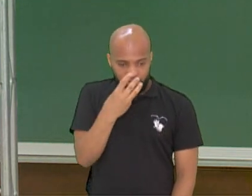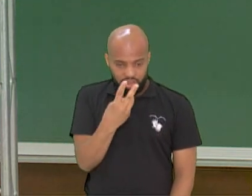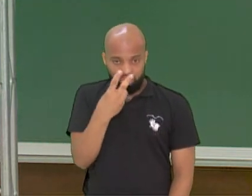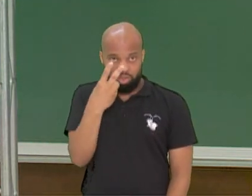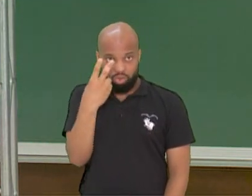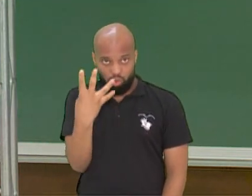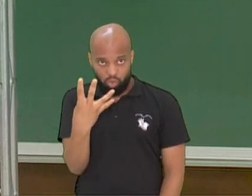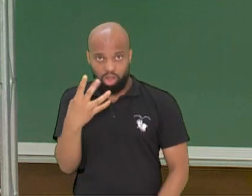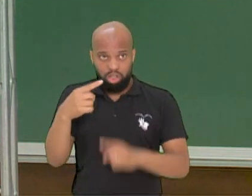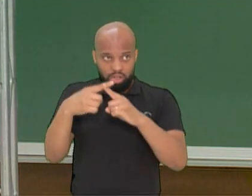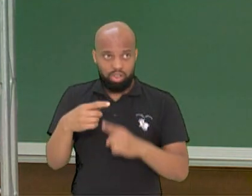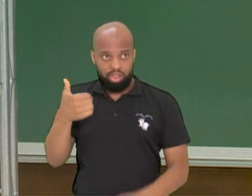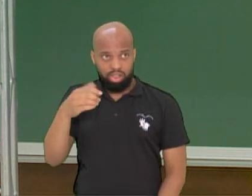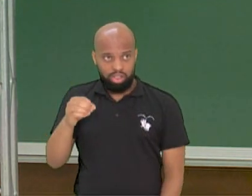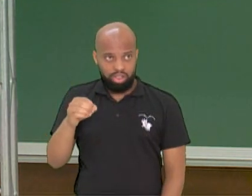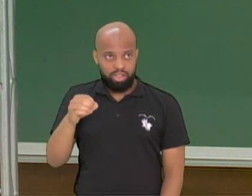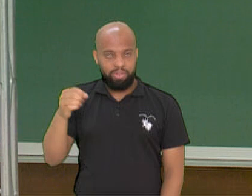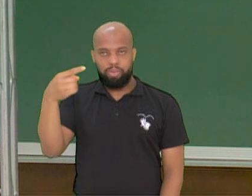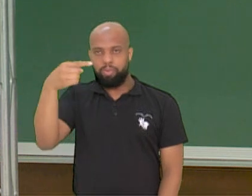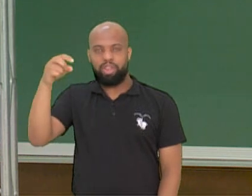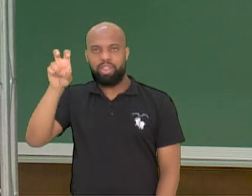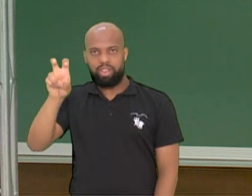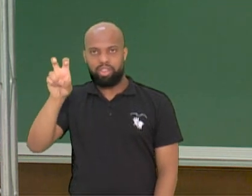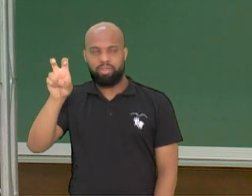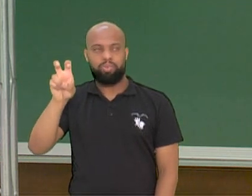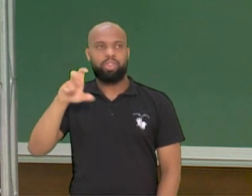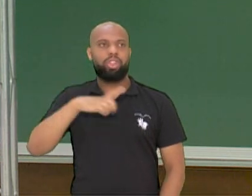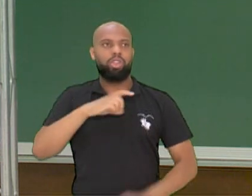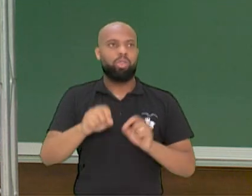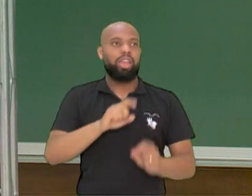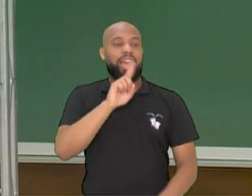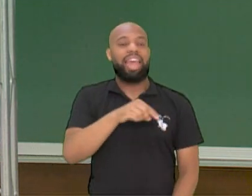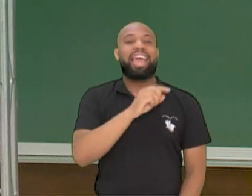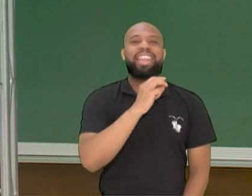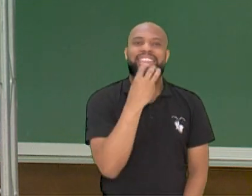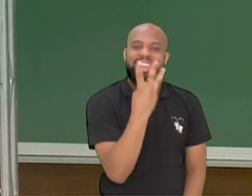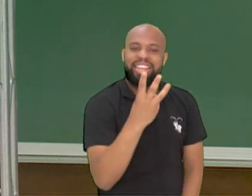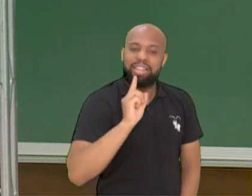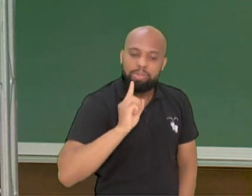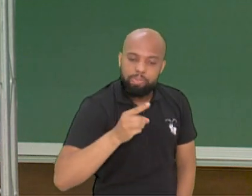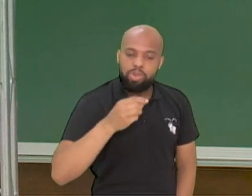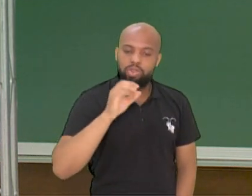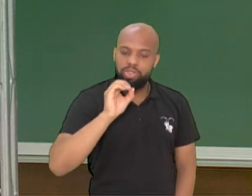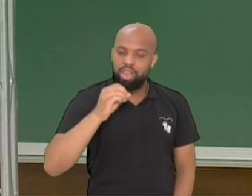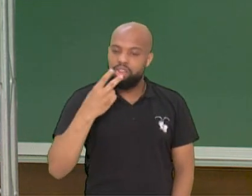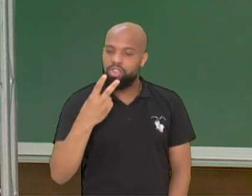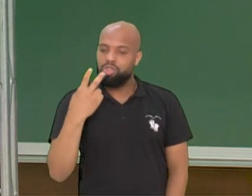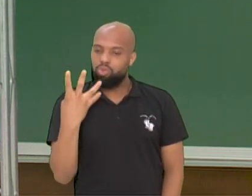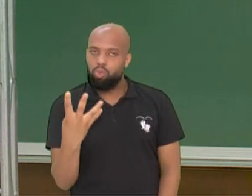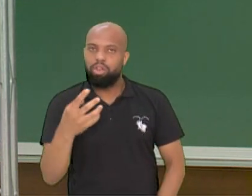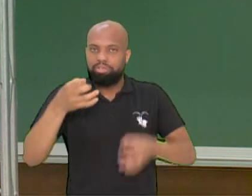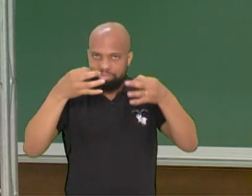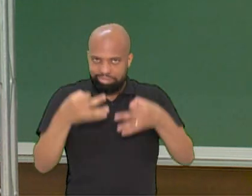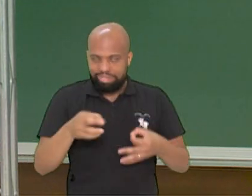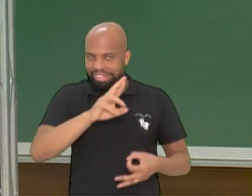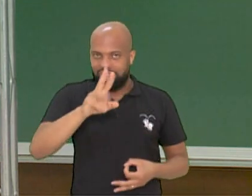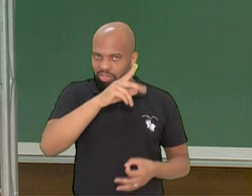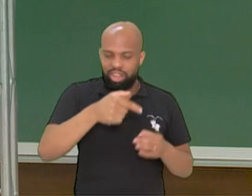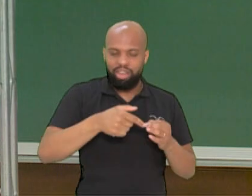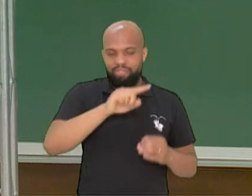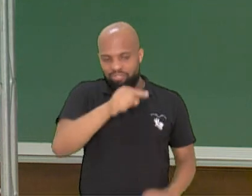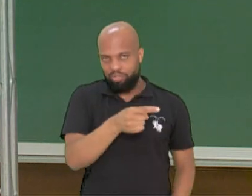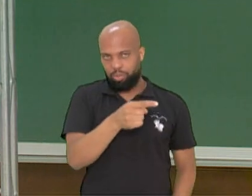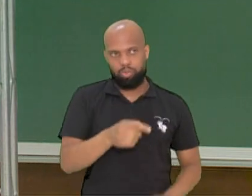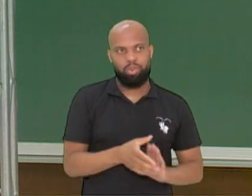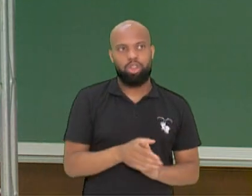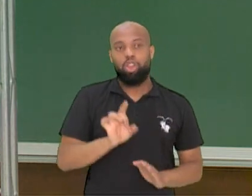elevado a menos 5. Então, só lembrar que aqui o produto dá 3.024, tá? E não 3,024, tá bom? E aí eu